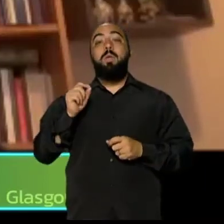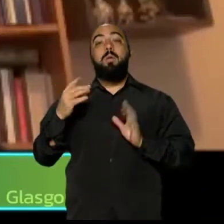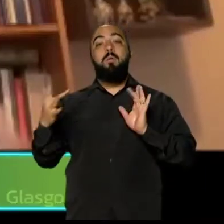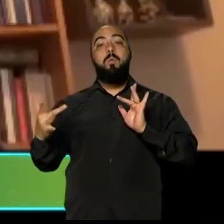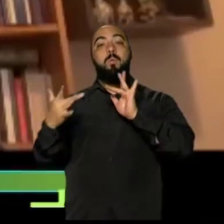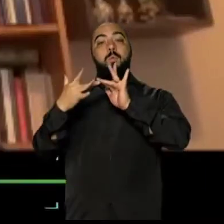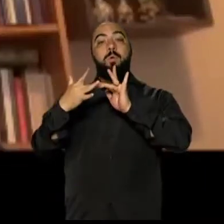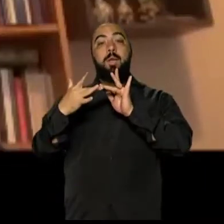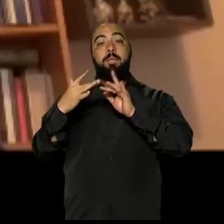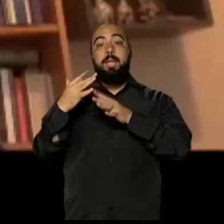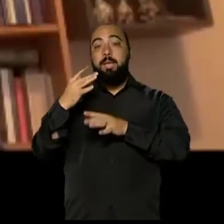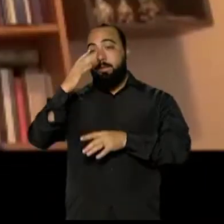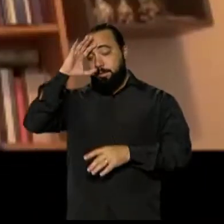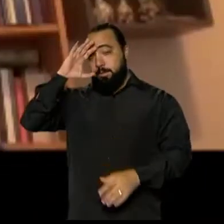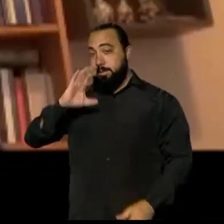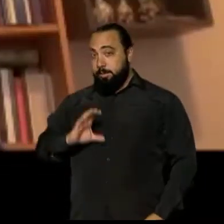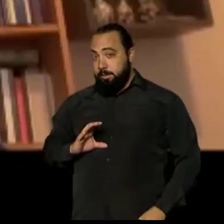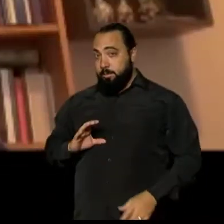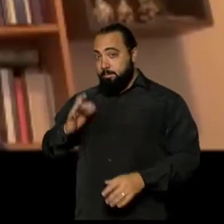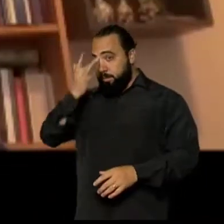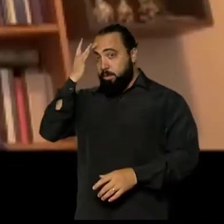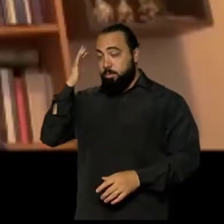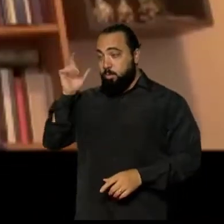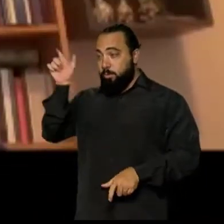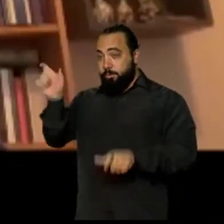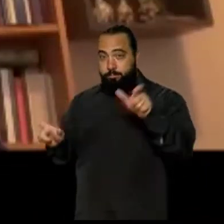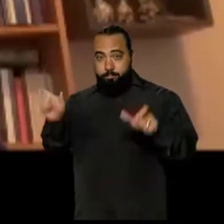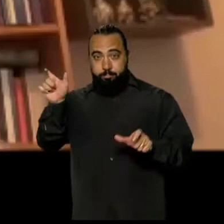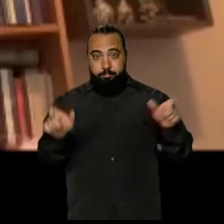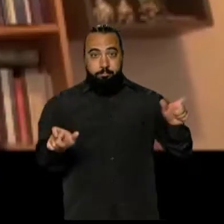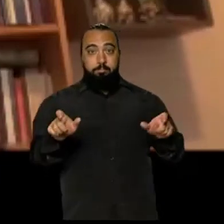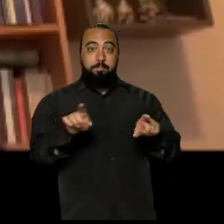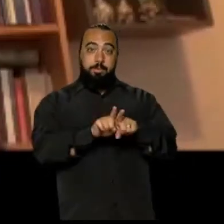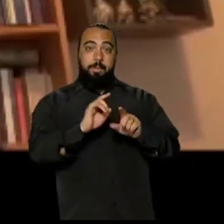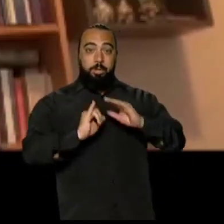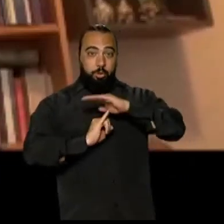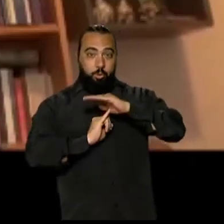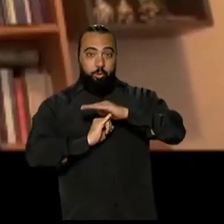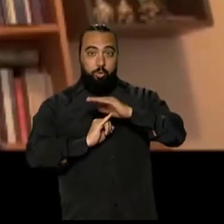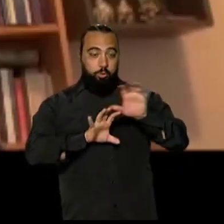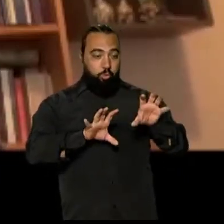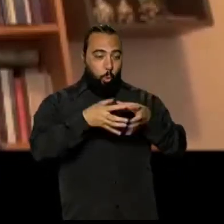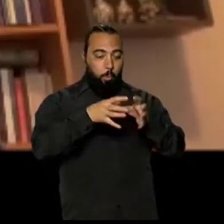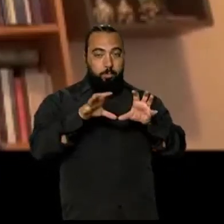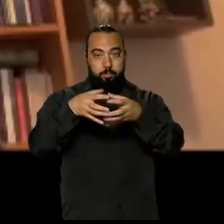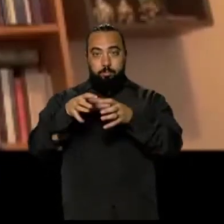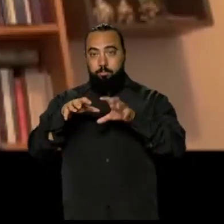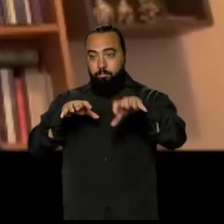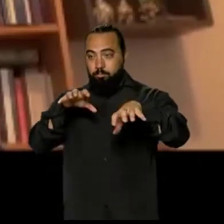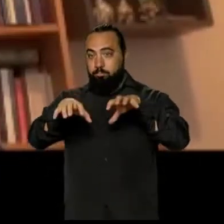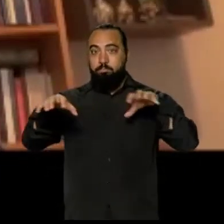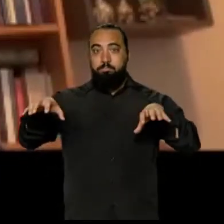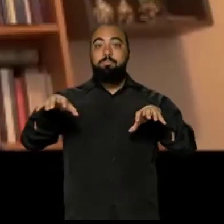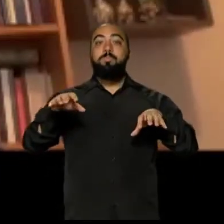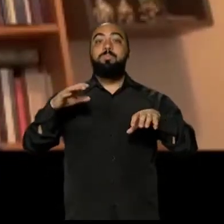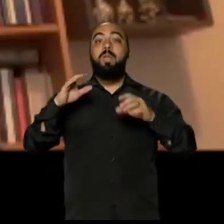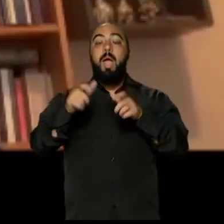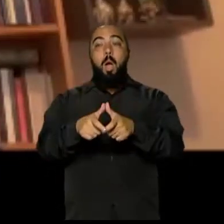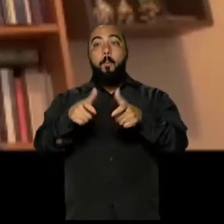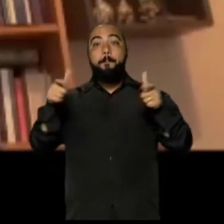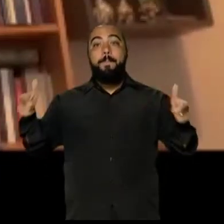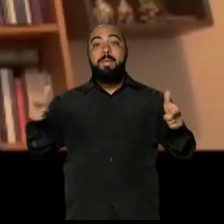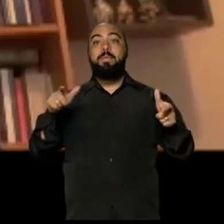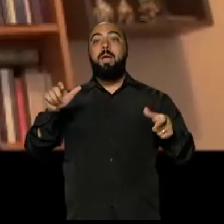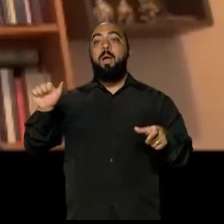conectar cidadãos com instituições e comunidades para aumentar a resiliência a